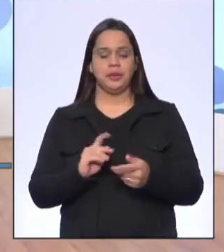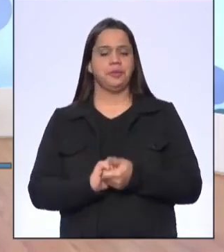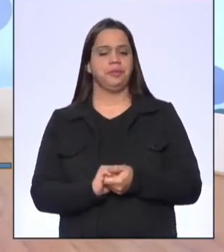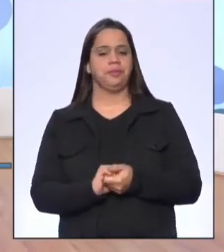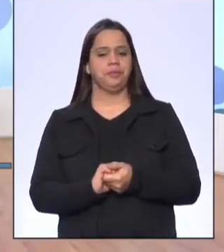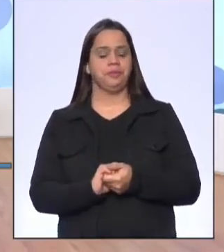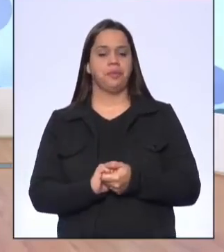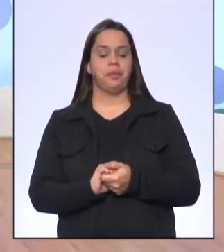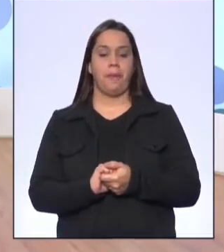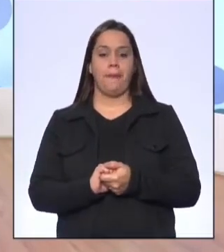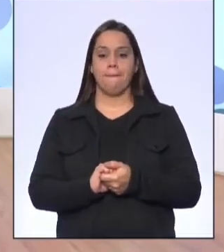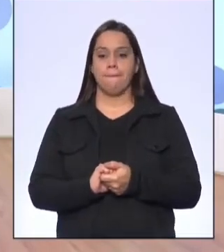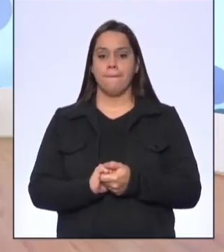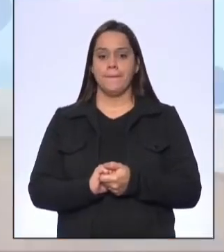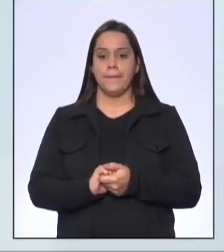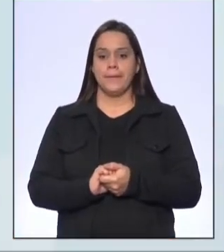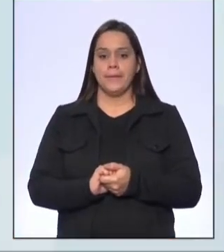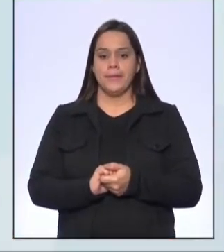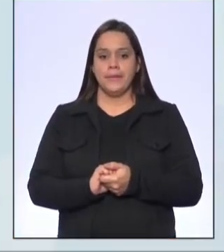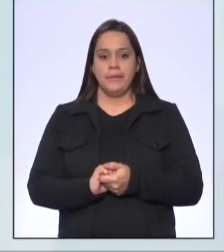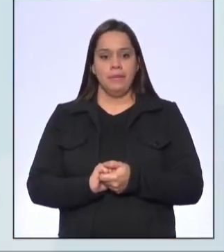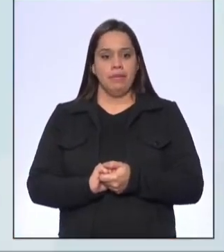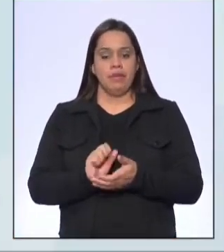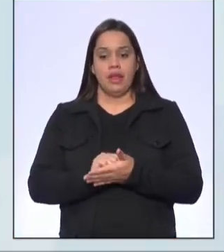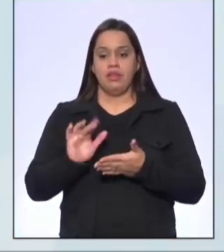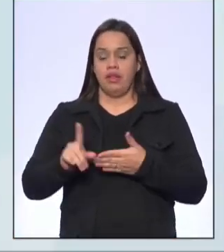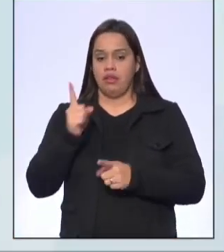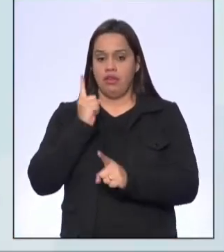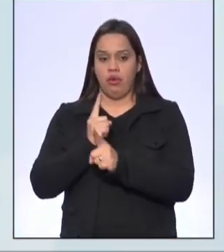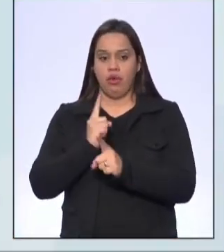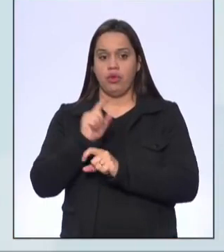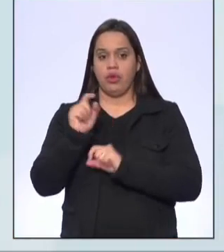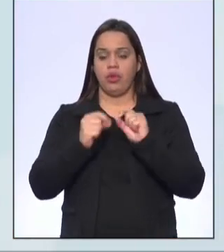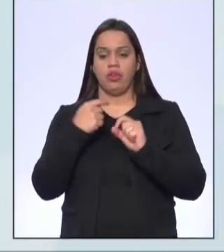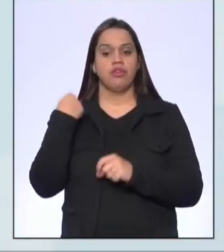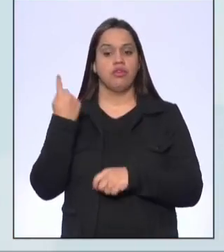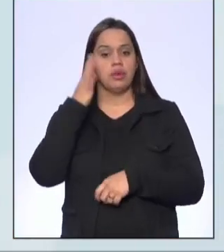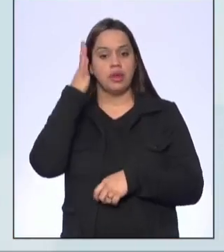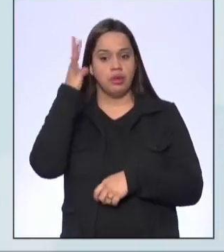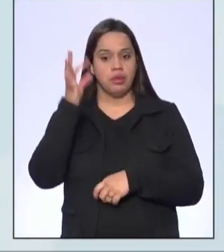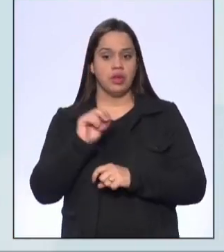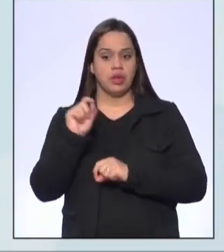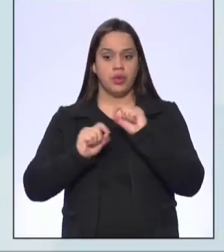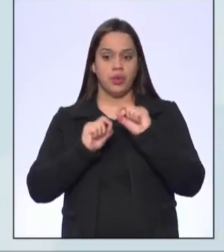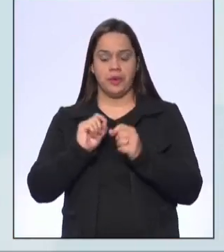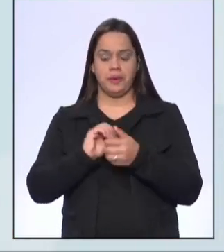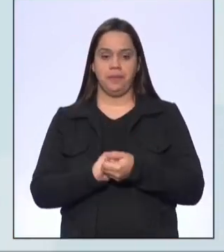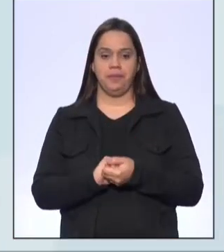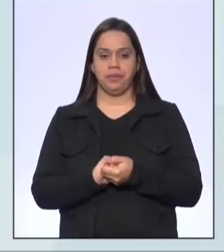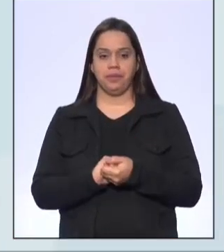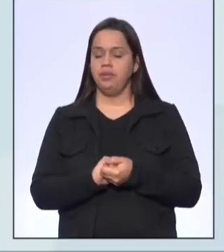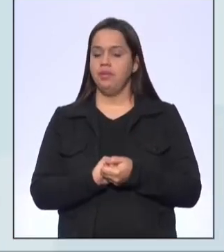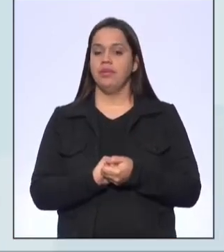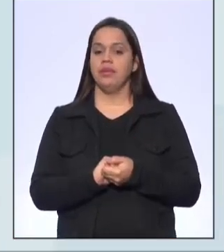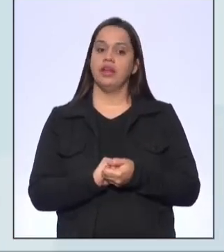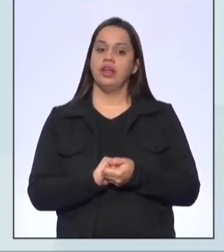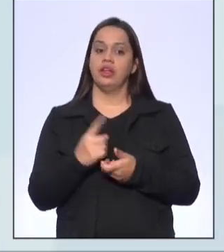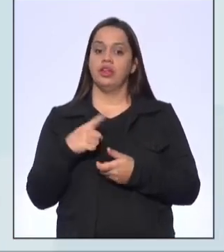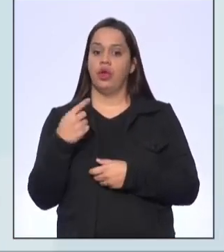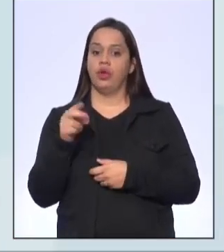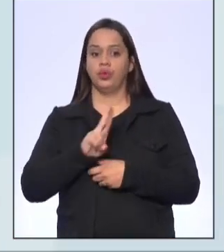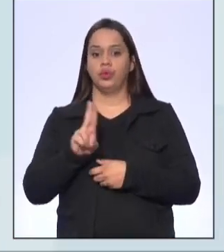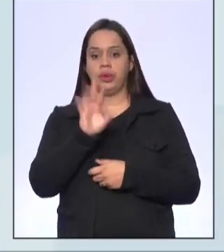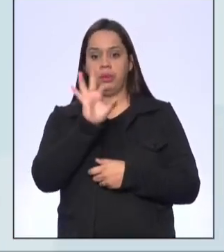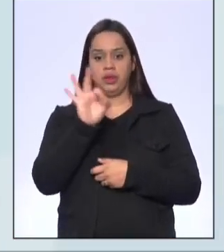próximo exercício aí que vocês vão encontrar, nós vamos entender a questão, né? Nós utilizamos aí a